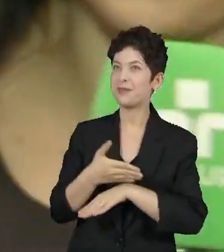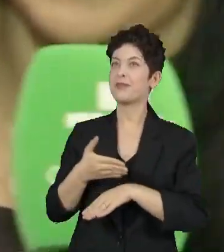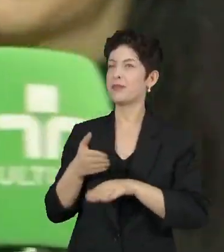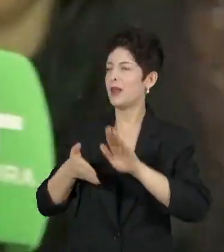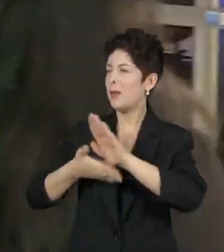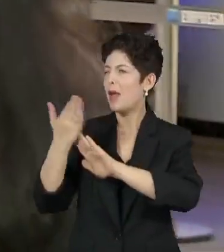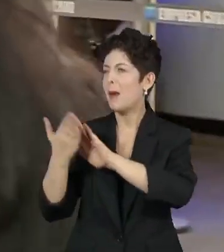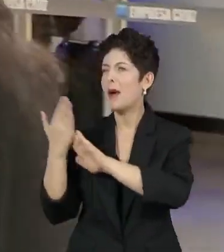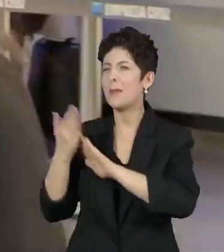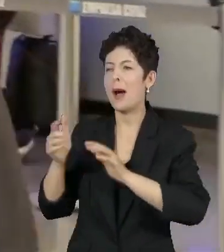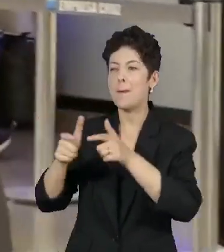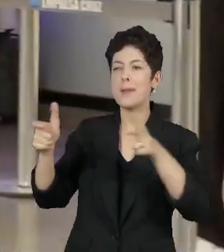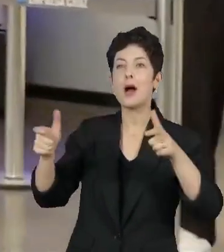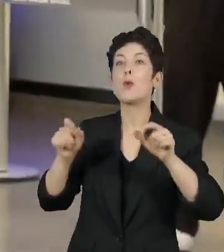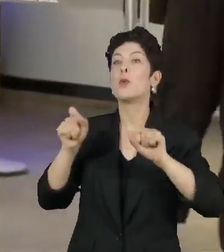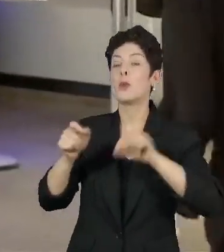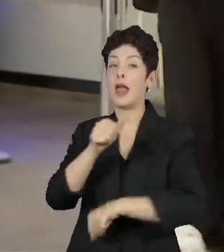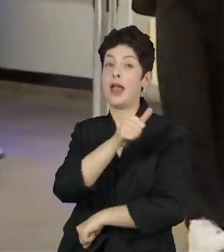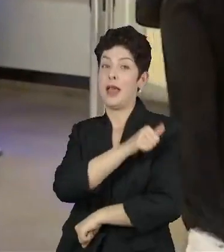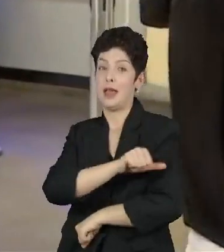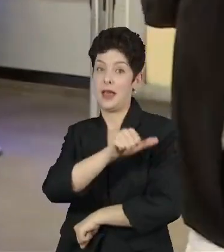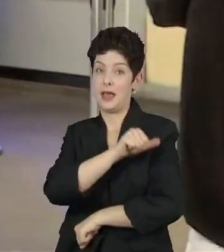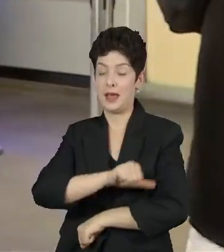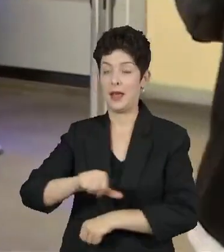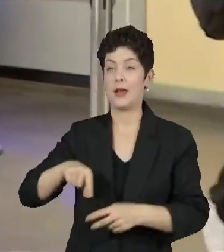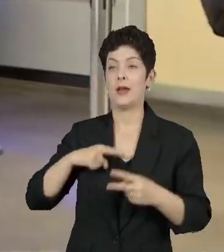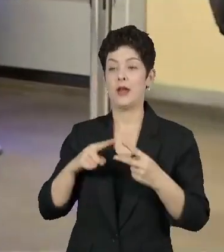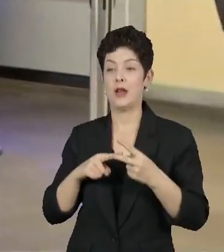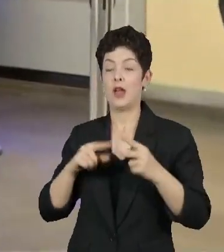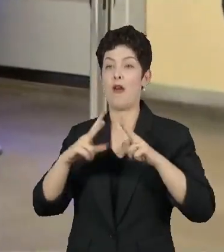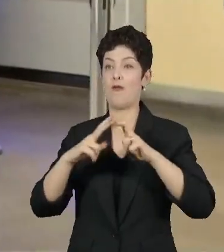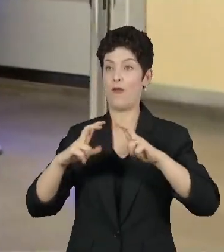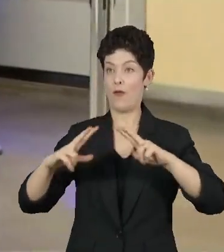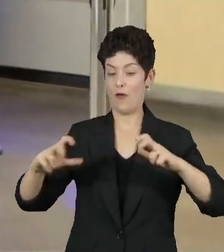mais procurados estão Rio de Janeiro, também